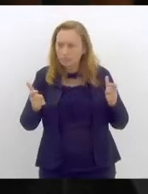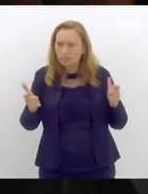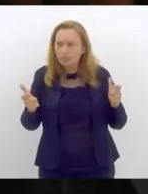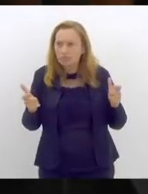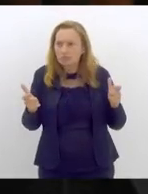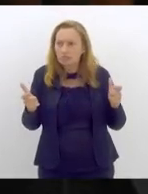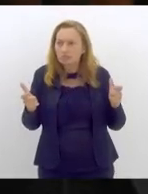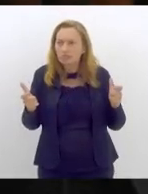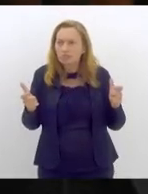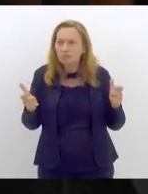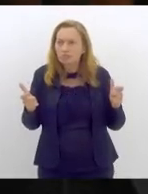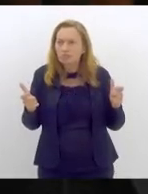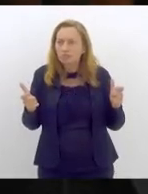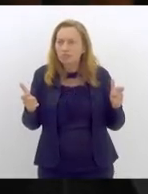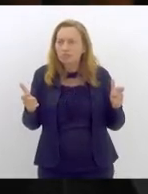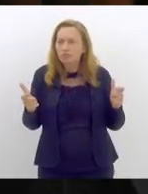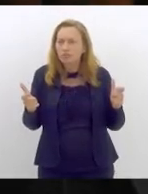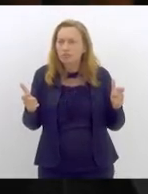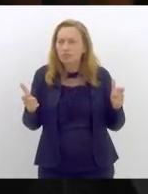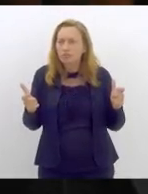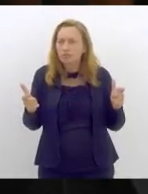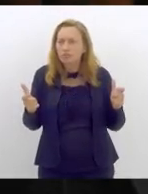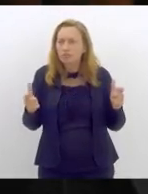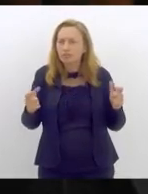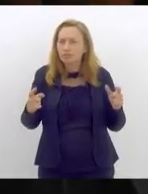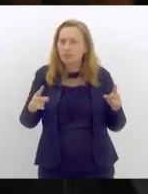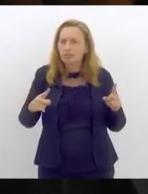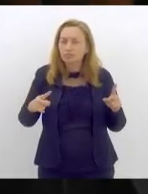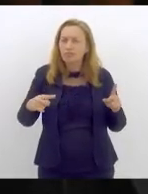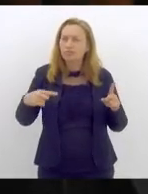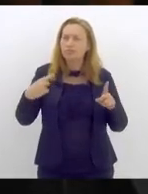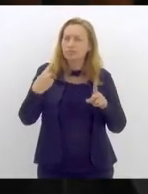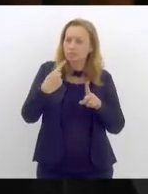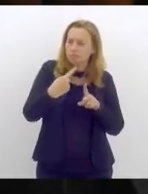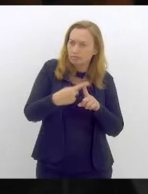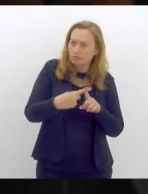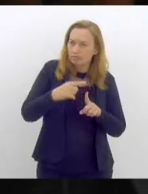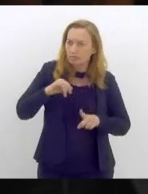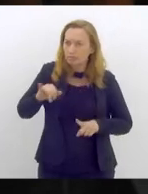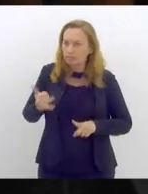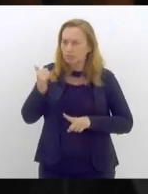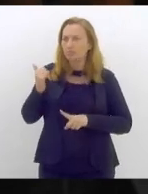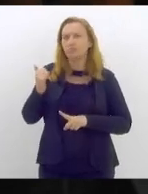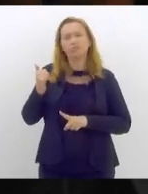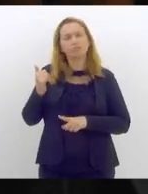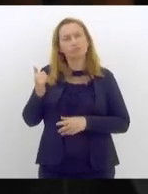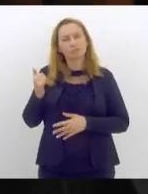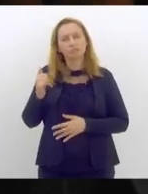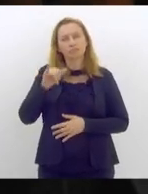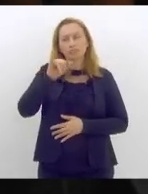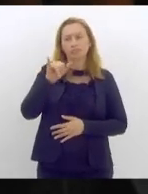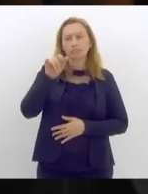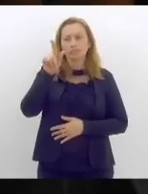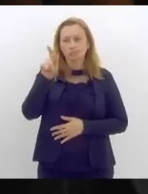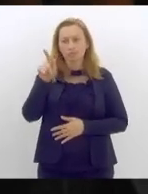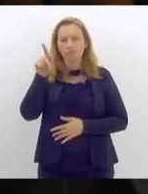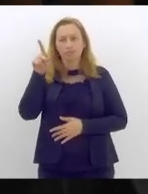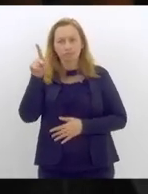adicionado deste índice que já até inexiste e gpdi